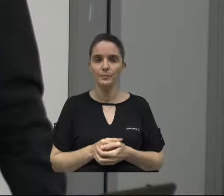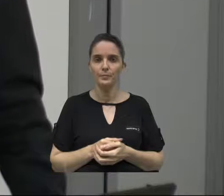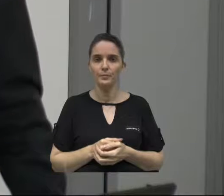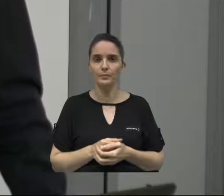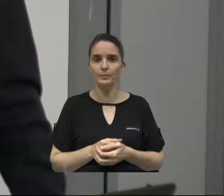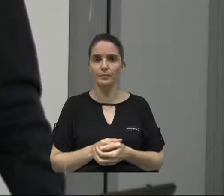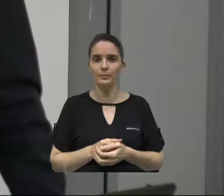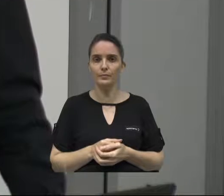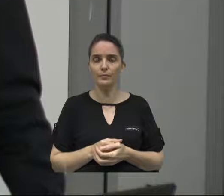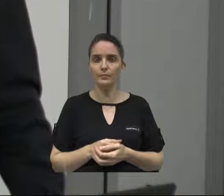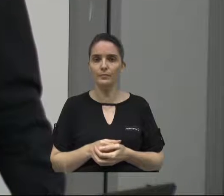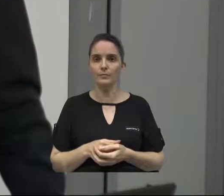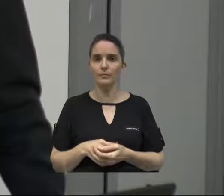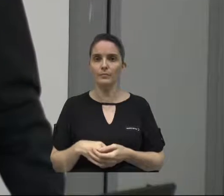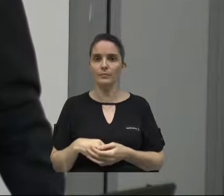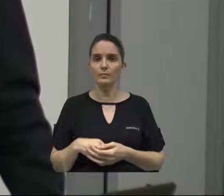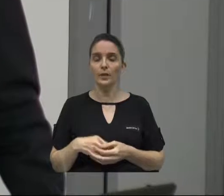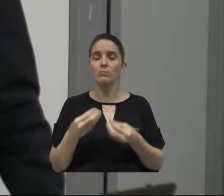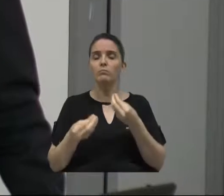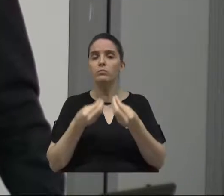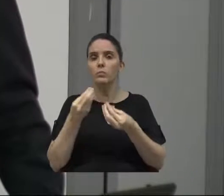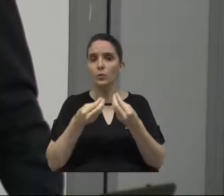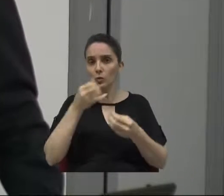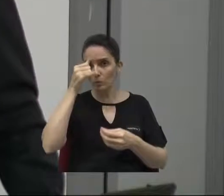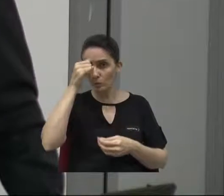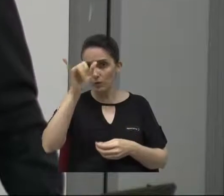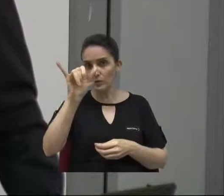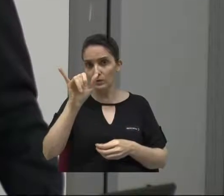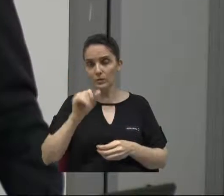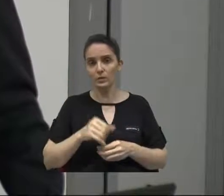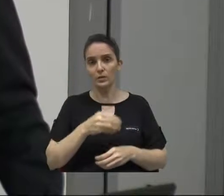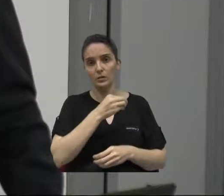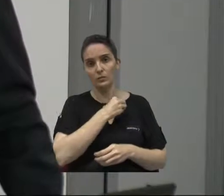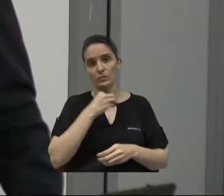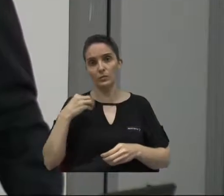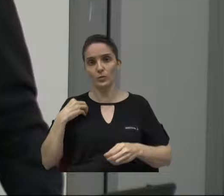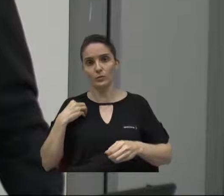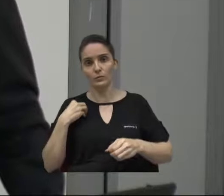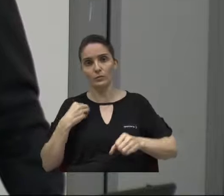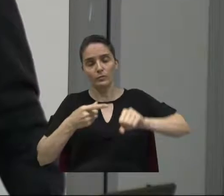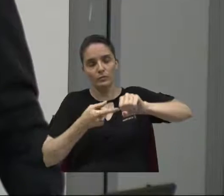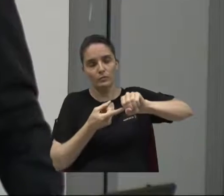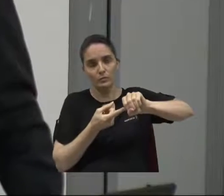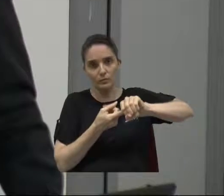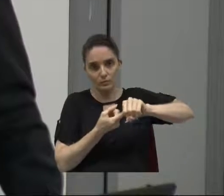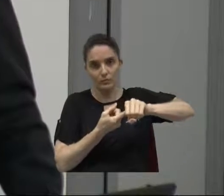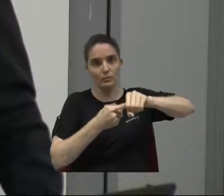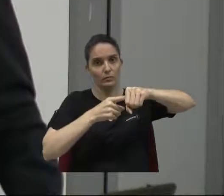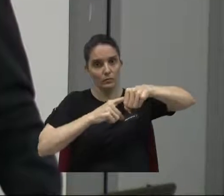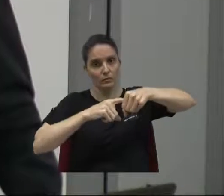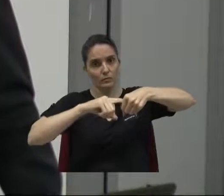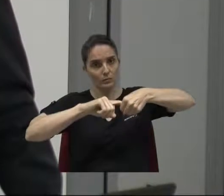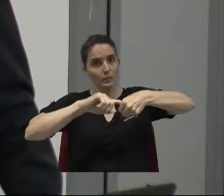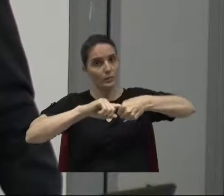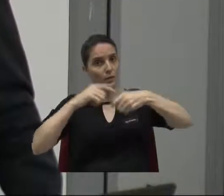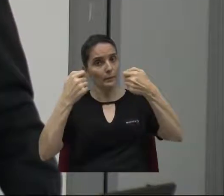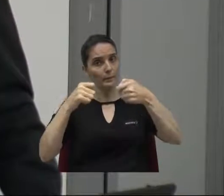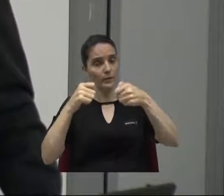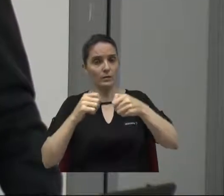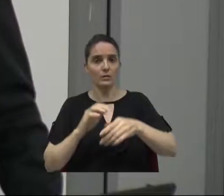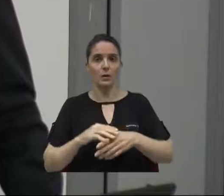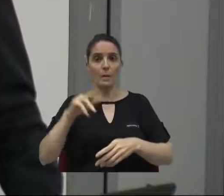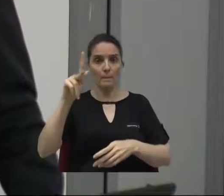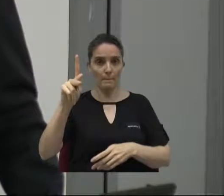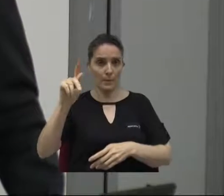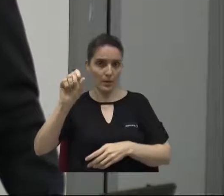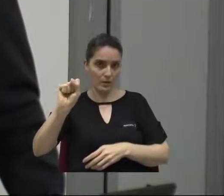marcador específico para a prevenção desse exame é o toque retal. O PSA, pastor Newton, é um exame